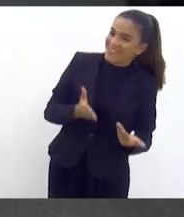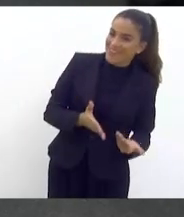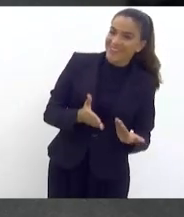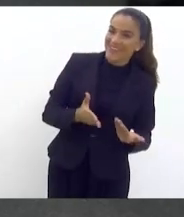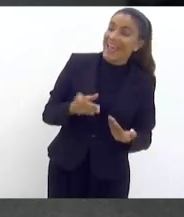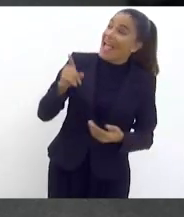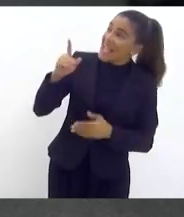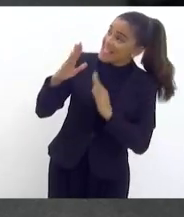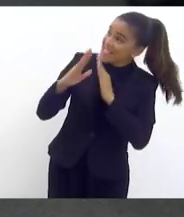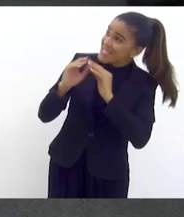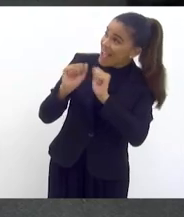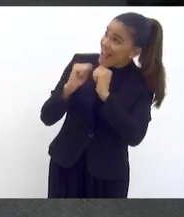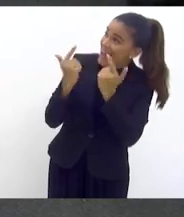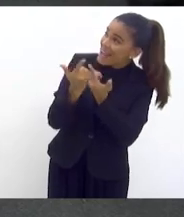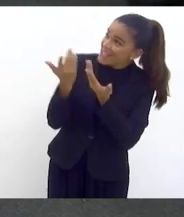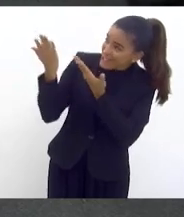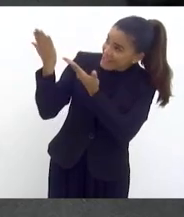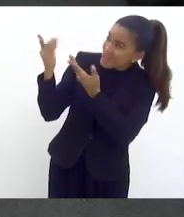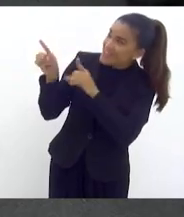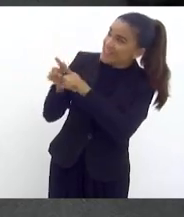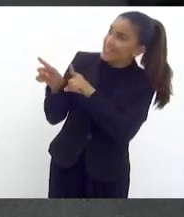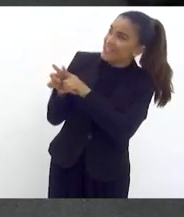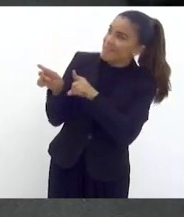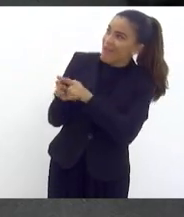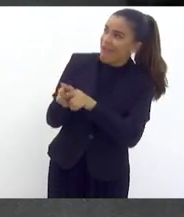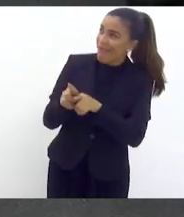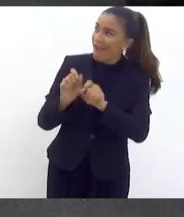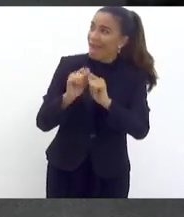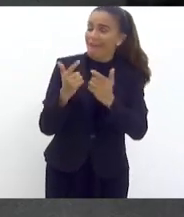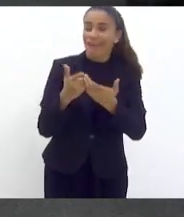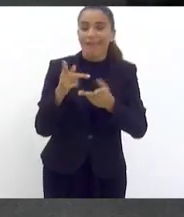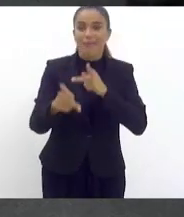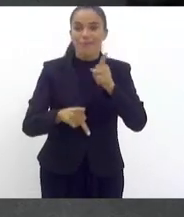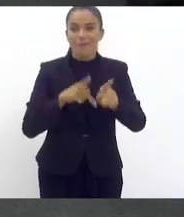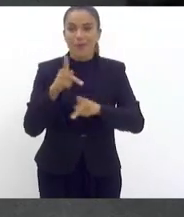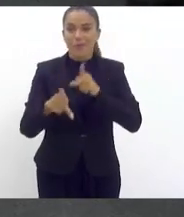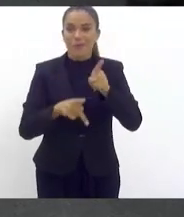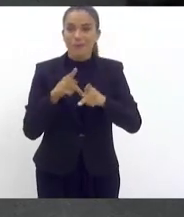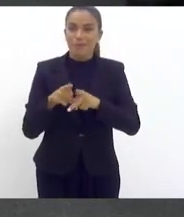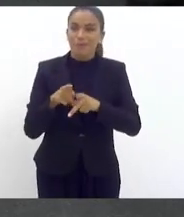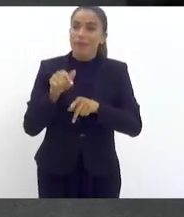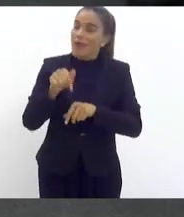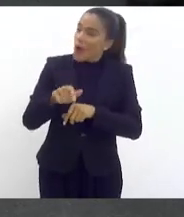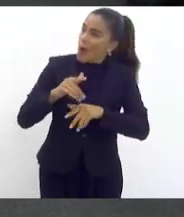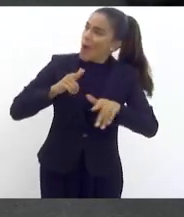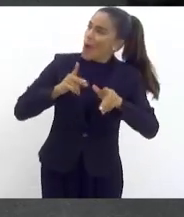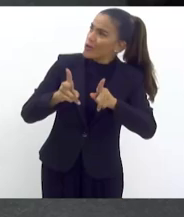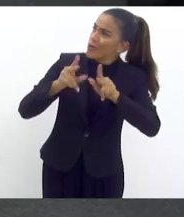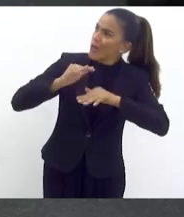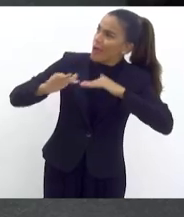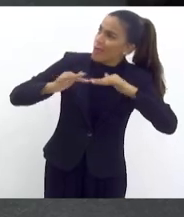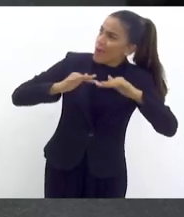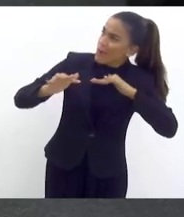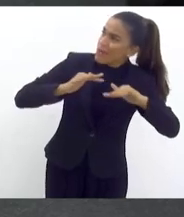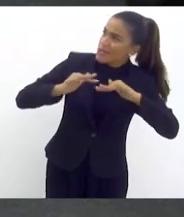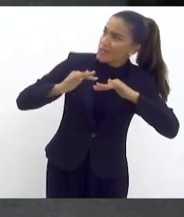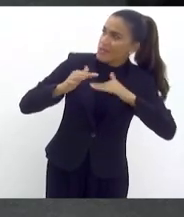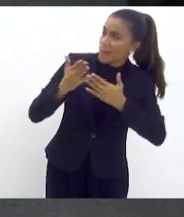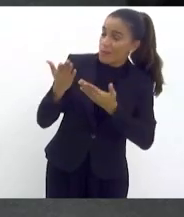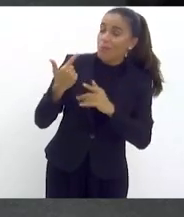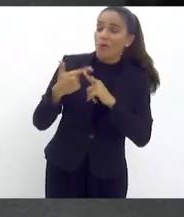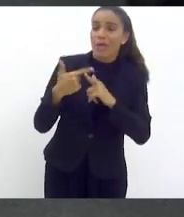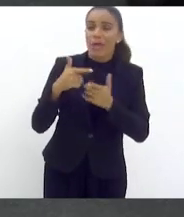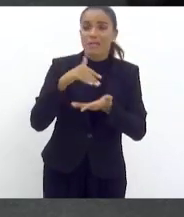é a casa de vocês, é a casa do povo, e continue aí na mobilização de vocês, porque a